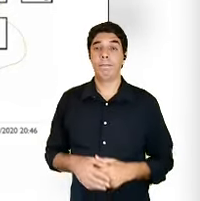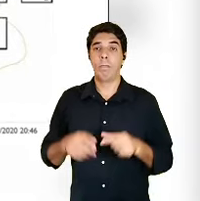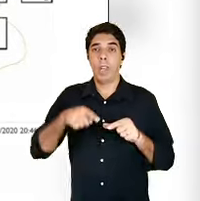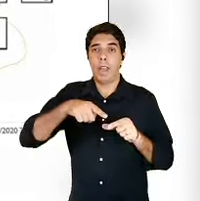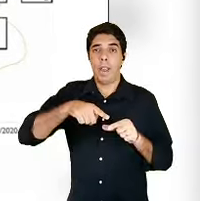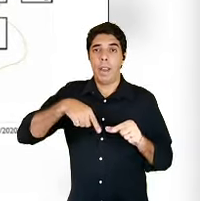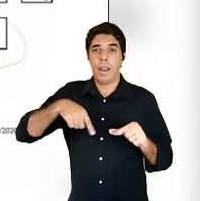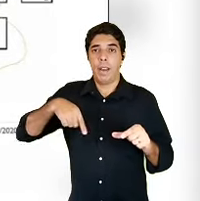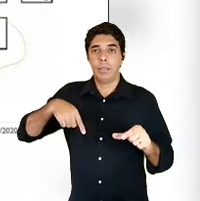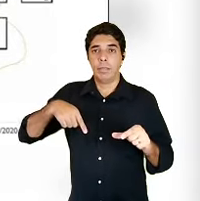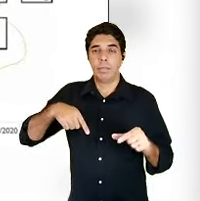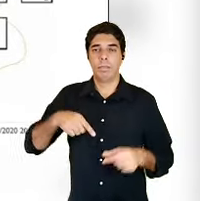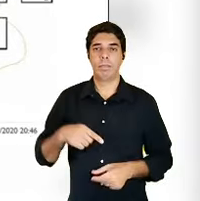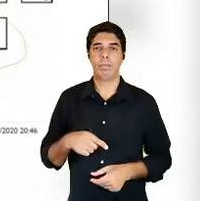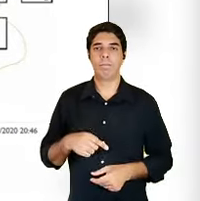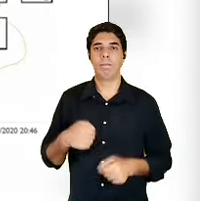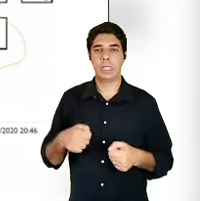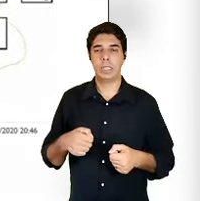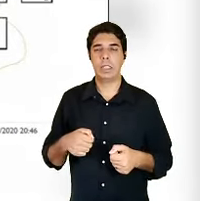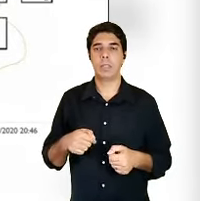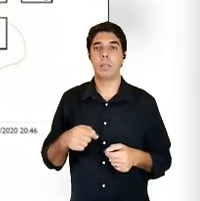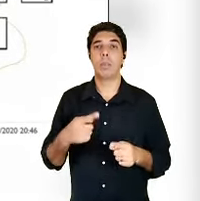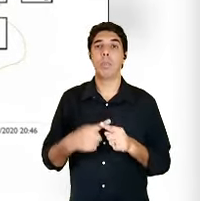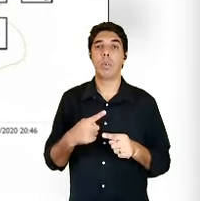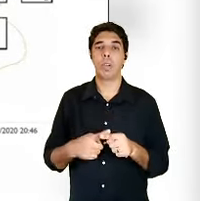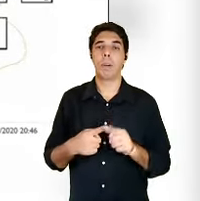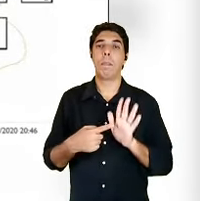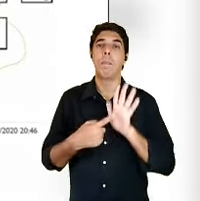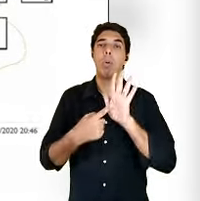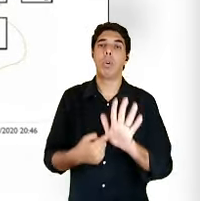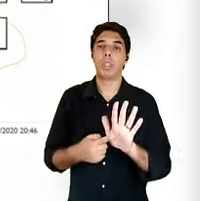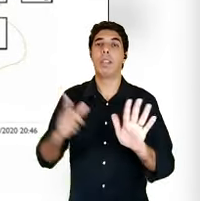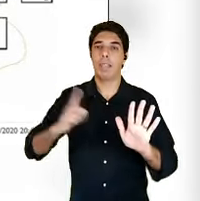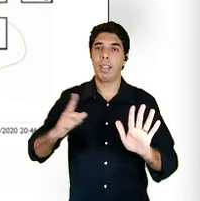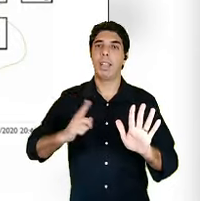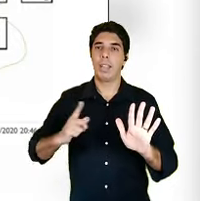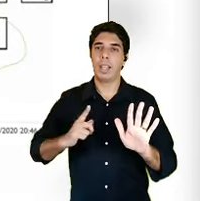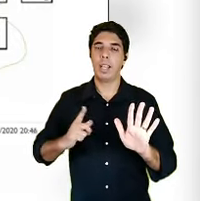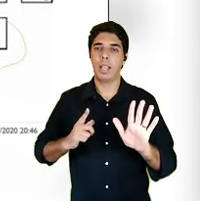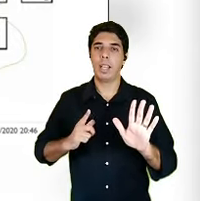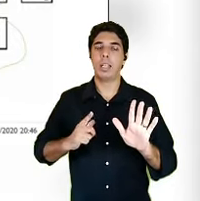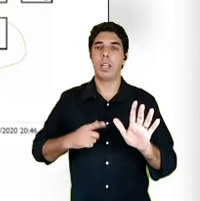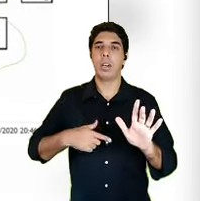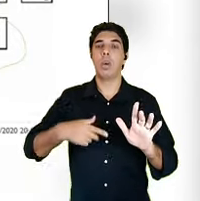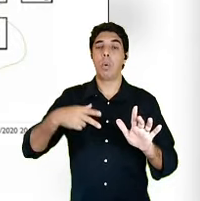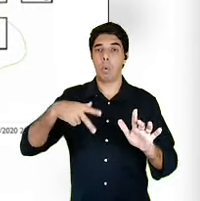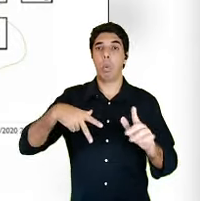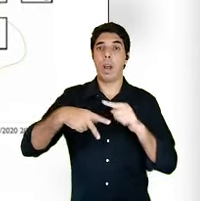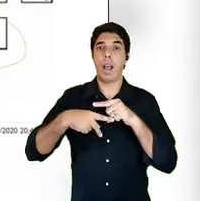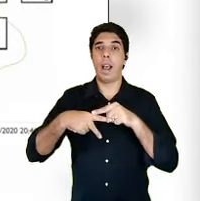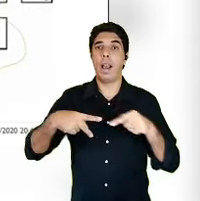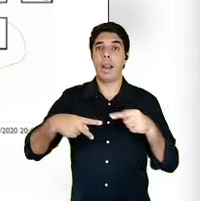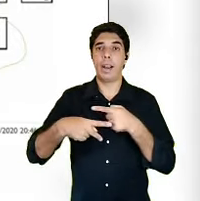uma linha tracejada, estou representando, ó, essa minha aresta oculta. Mesmo caso aqui, ó, pessoal, na minha